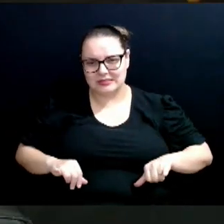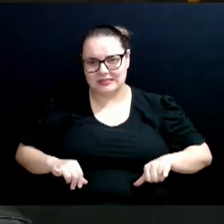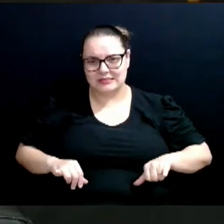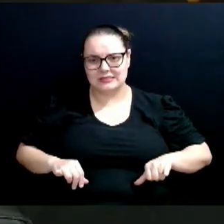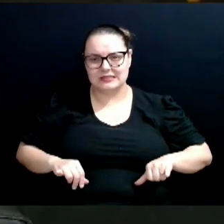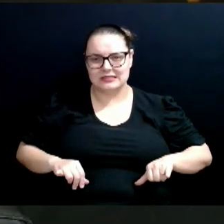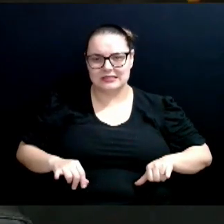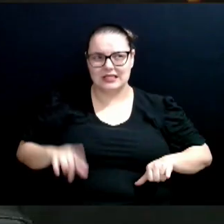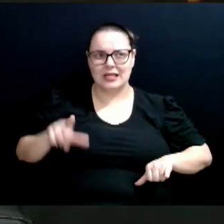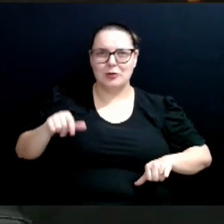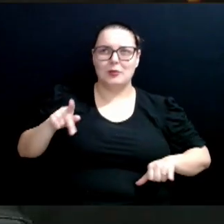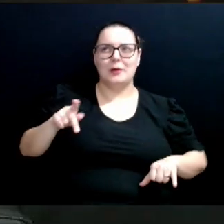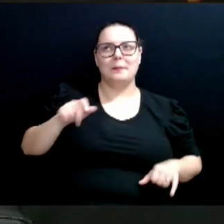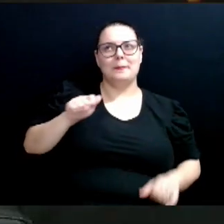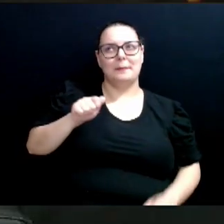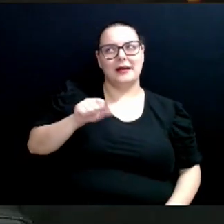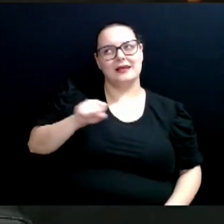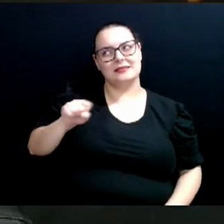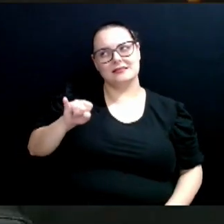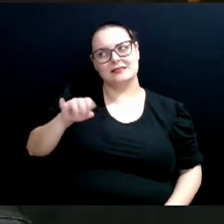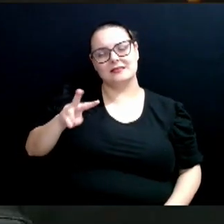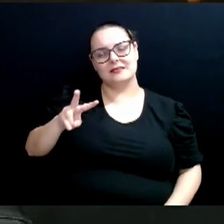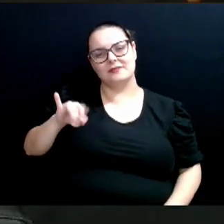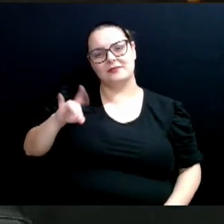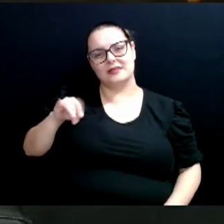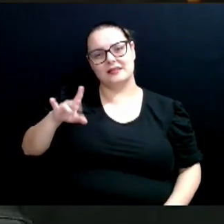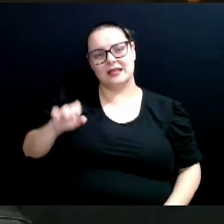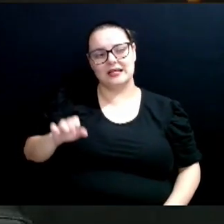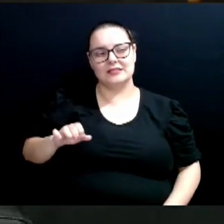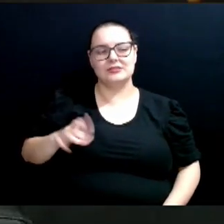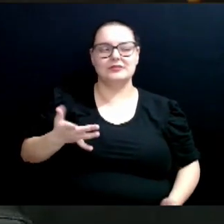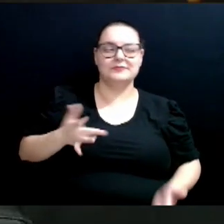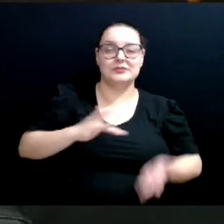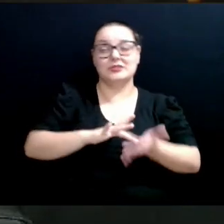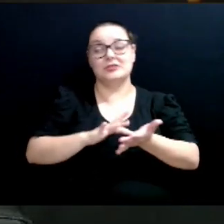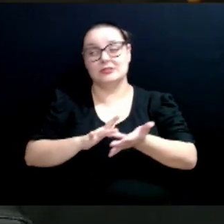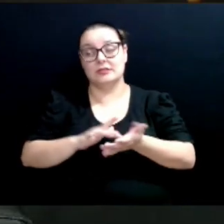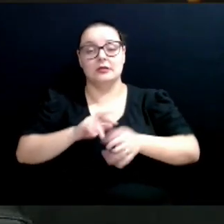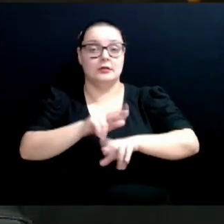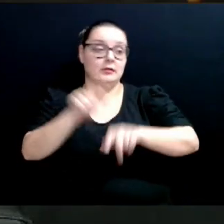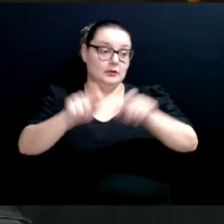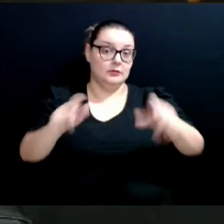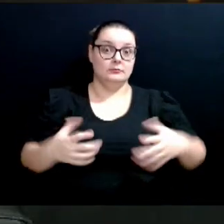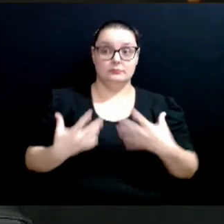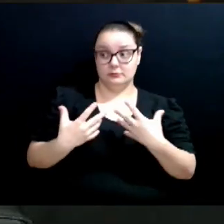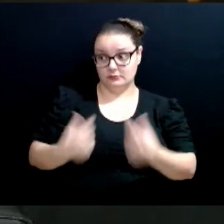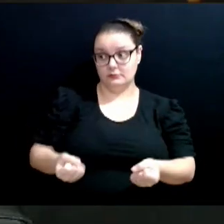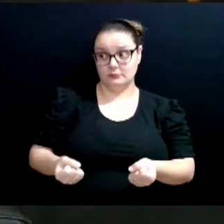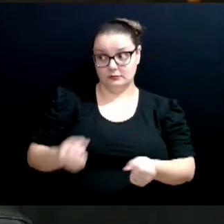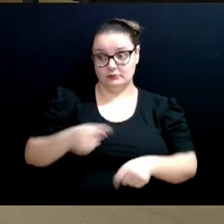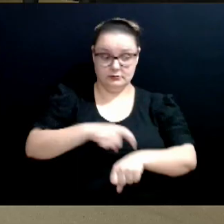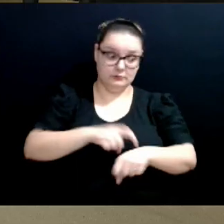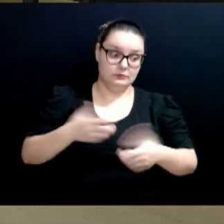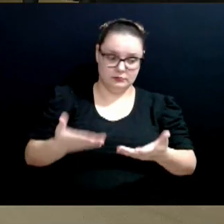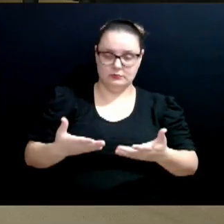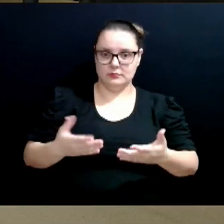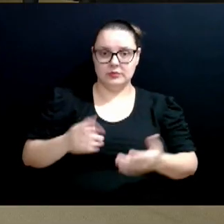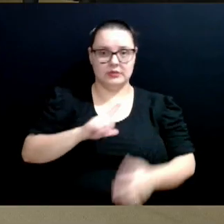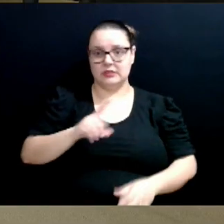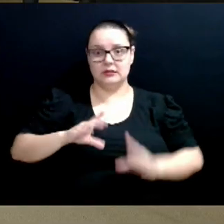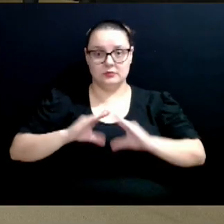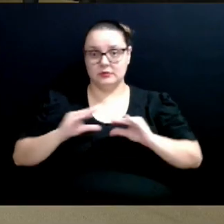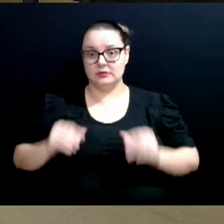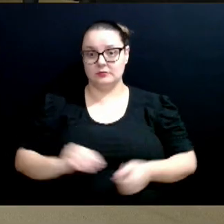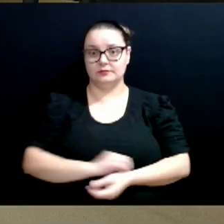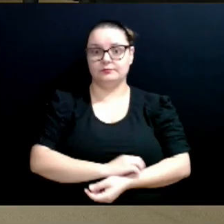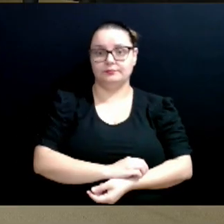passividade disfarçada, né, que leva tantas pessoas a aceitar as situações desconfortáveis